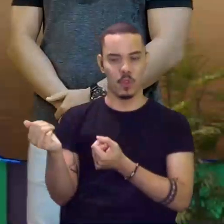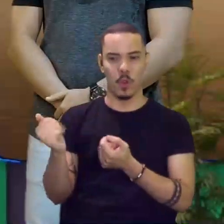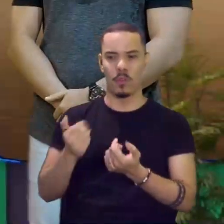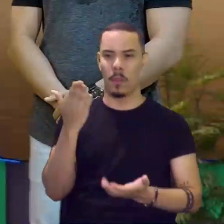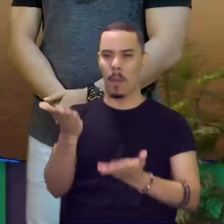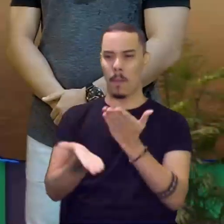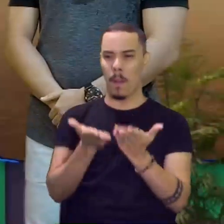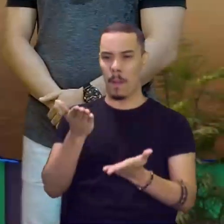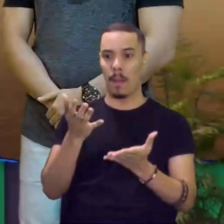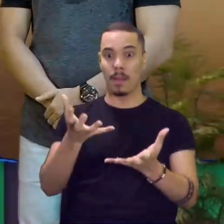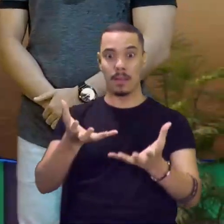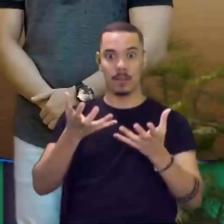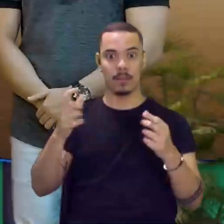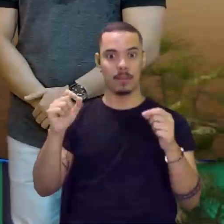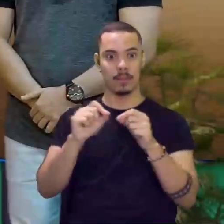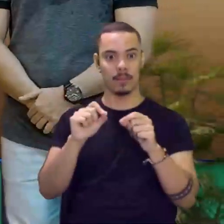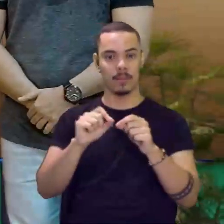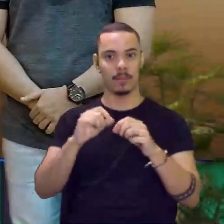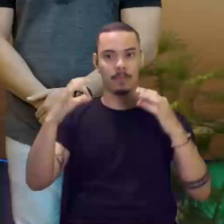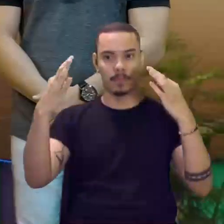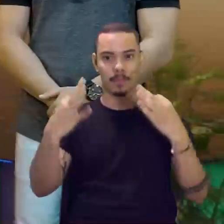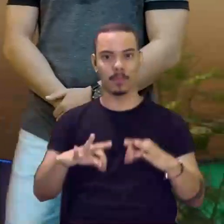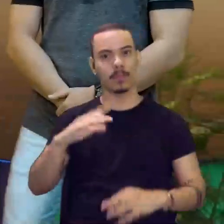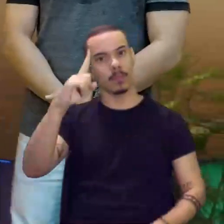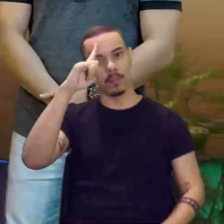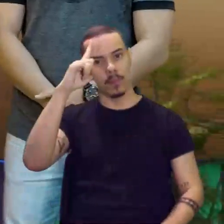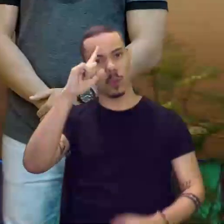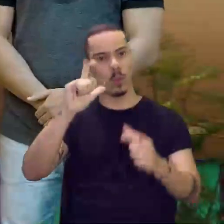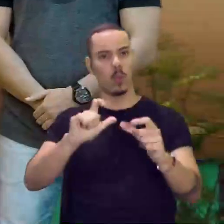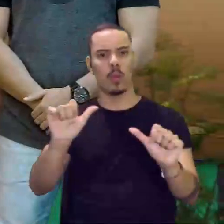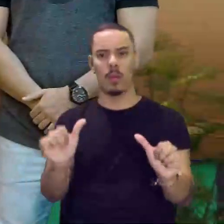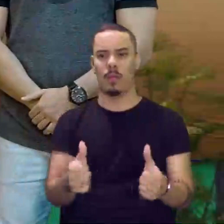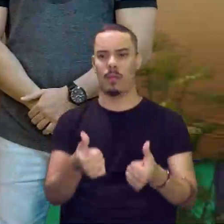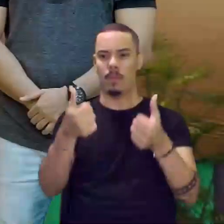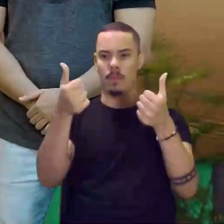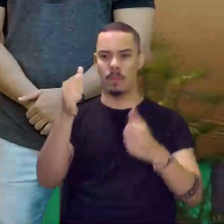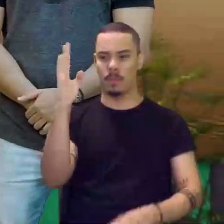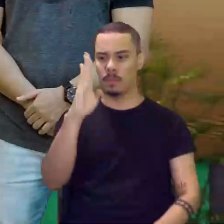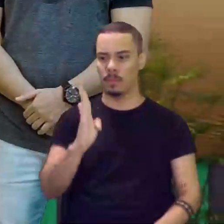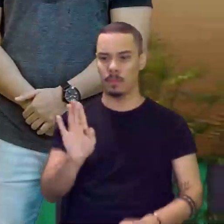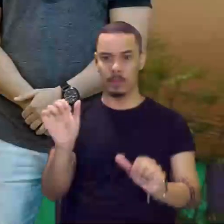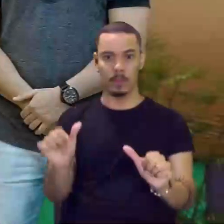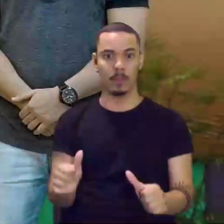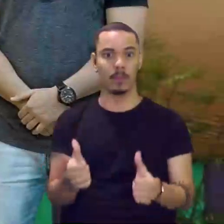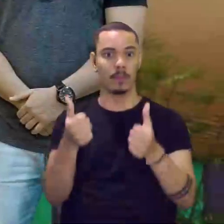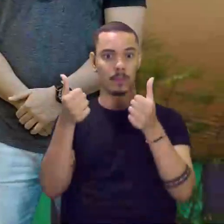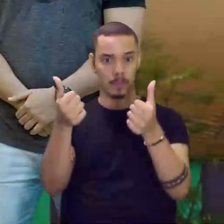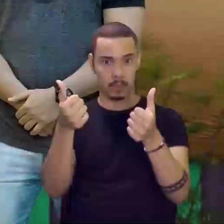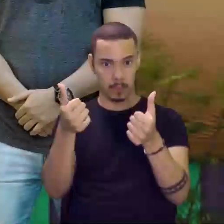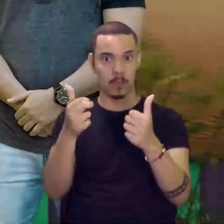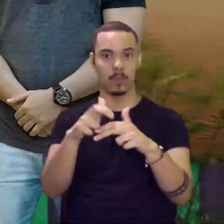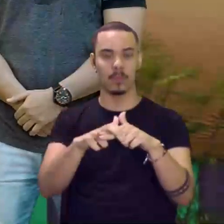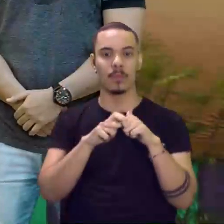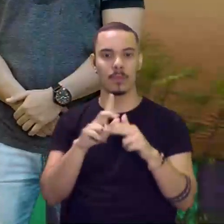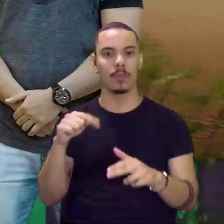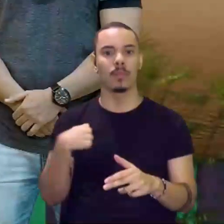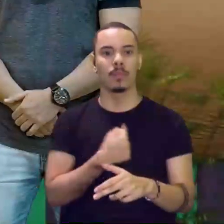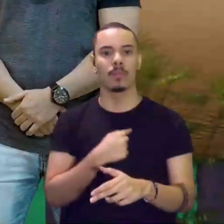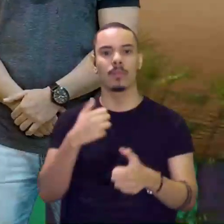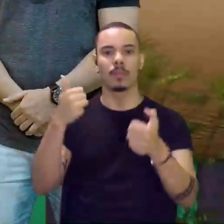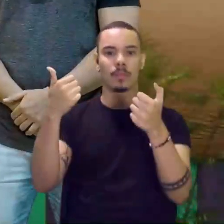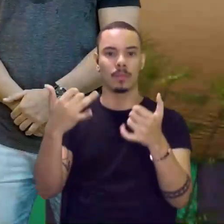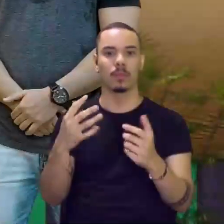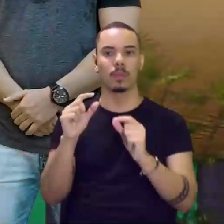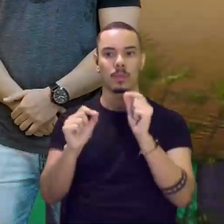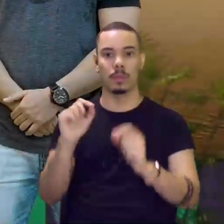que querem fazer cada dia um lugar melhor, um Brasil melhor. Qual sinal nessa aula de hoje nós iremos falar